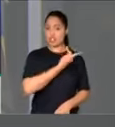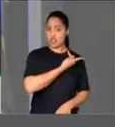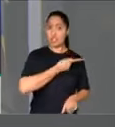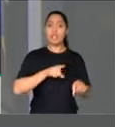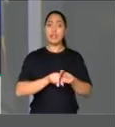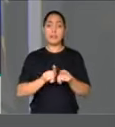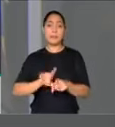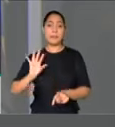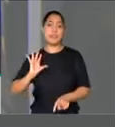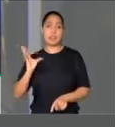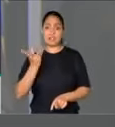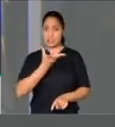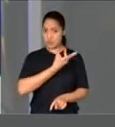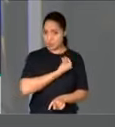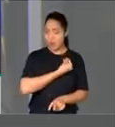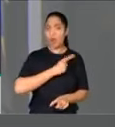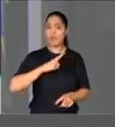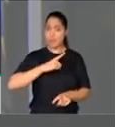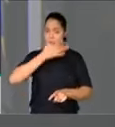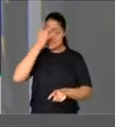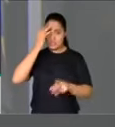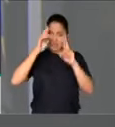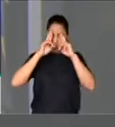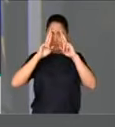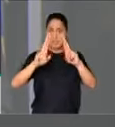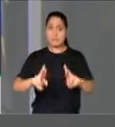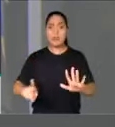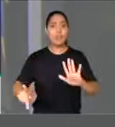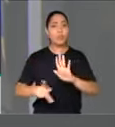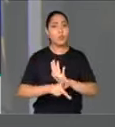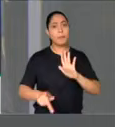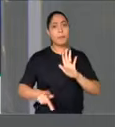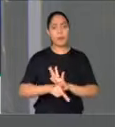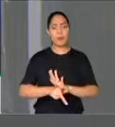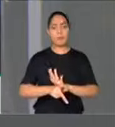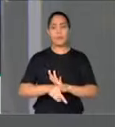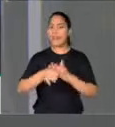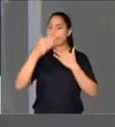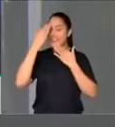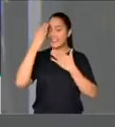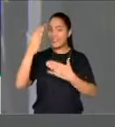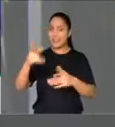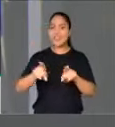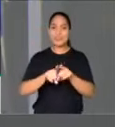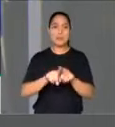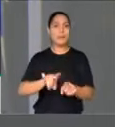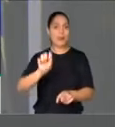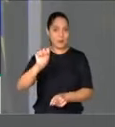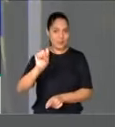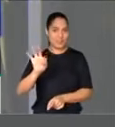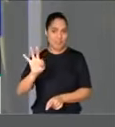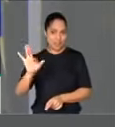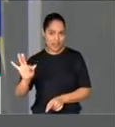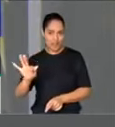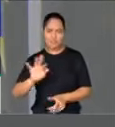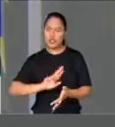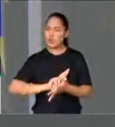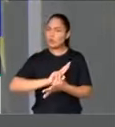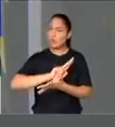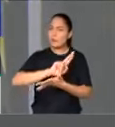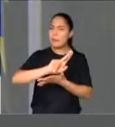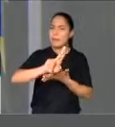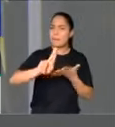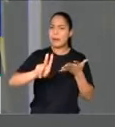transexuais são respeitadas na sua identidade de gênero, hoje, graças também ao STF. Todas as